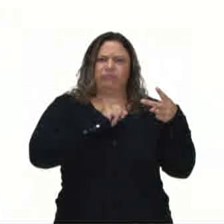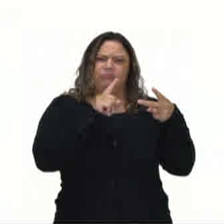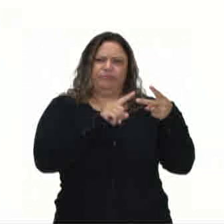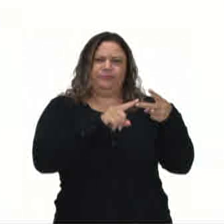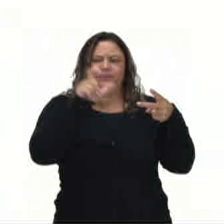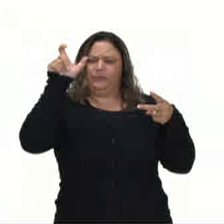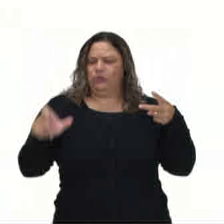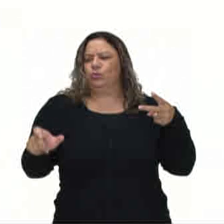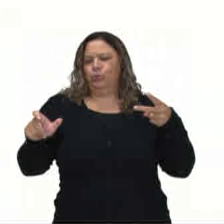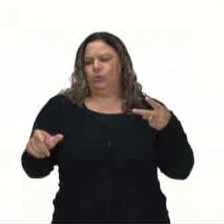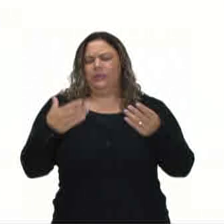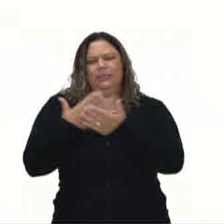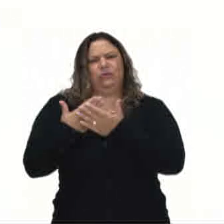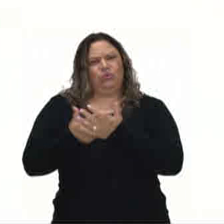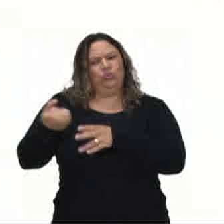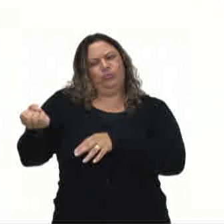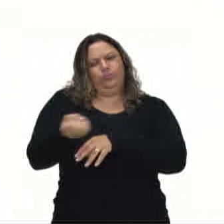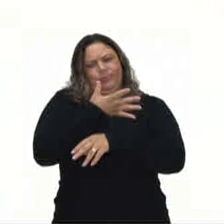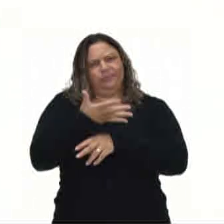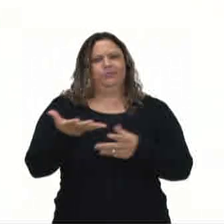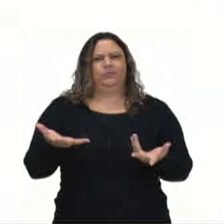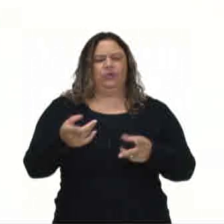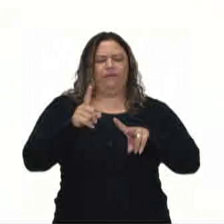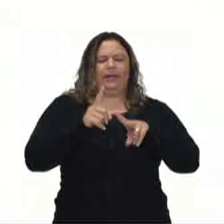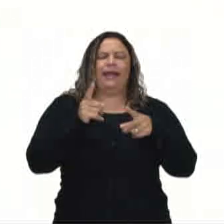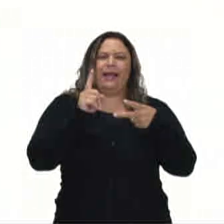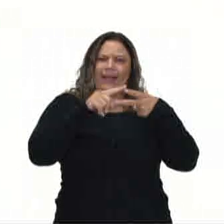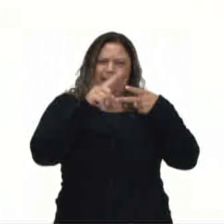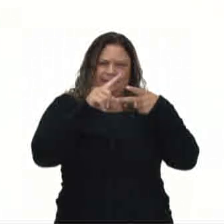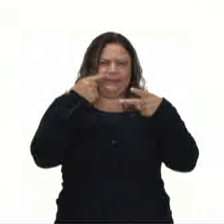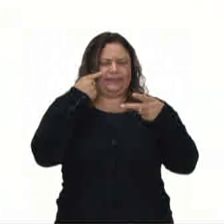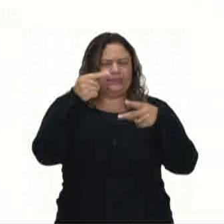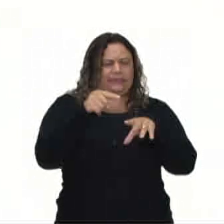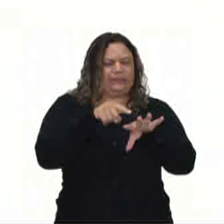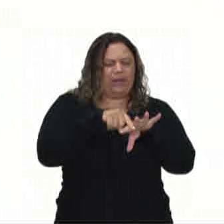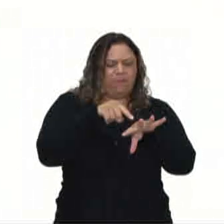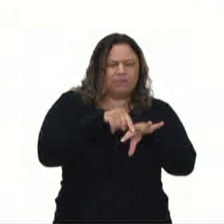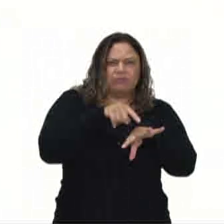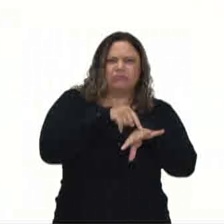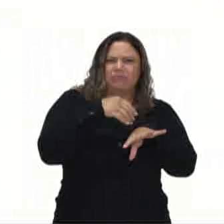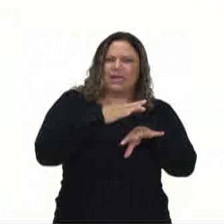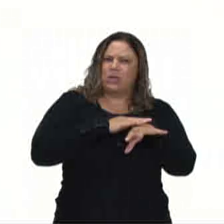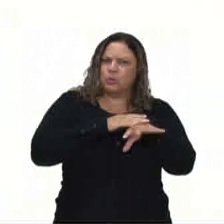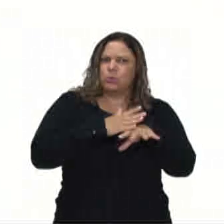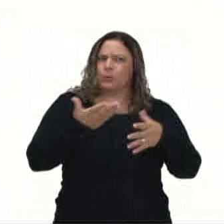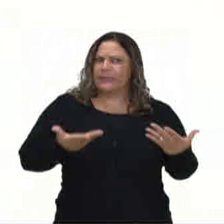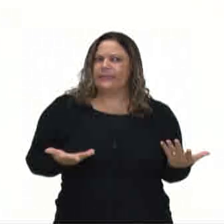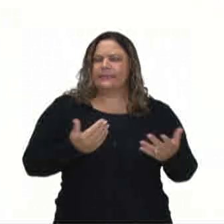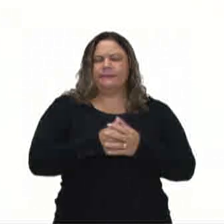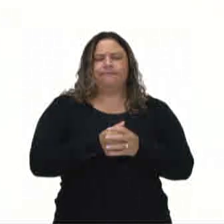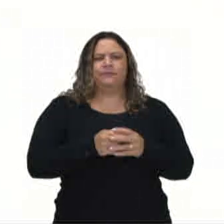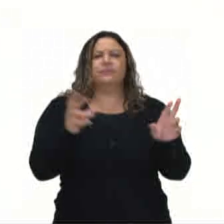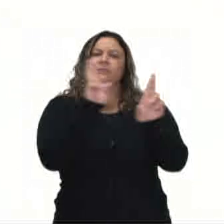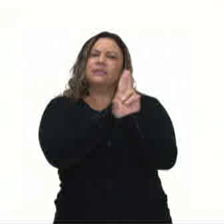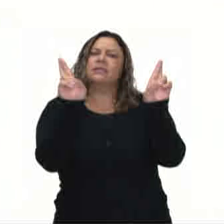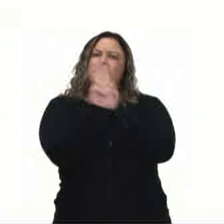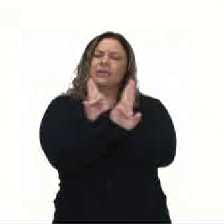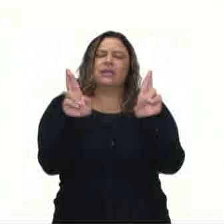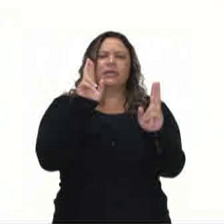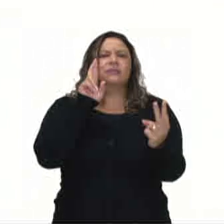estudando alguma coisa nova, um aprendiz naquilo. Se formos pensar na relação das palavras com o seu